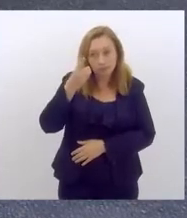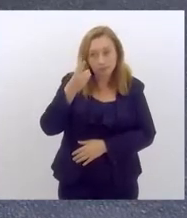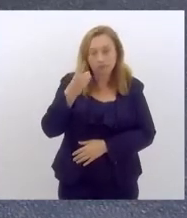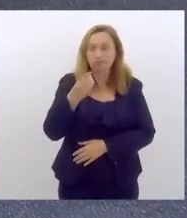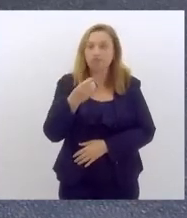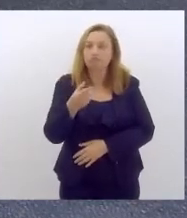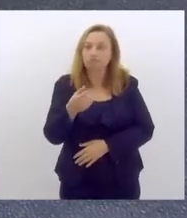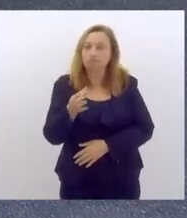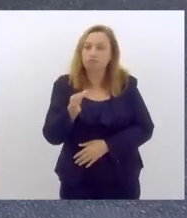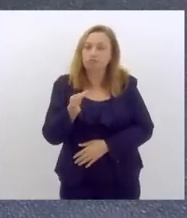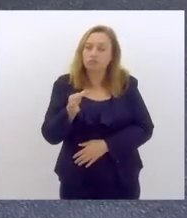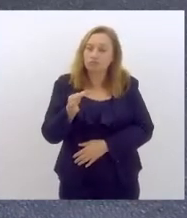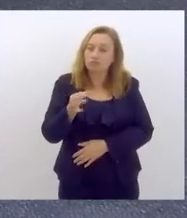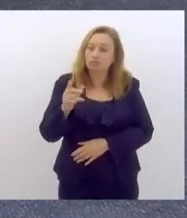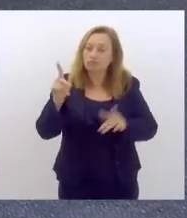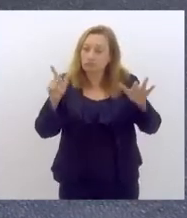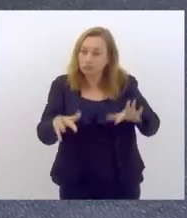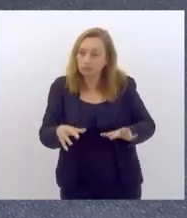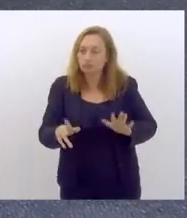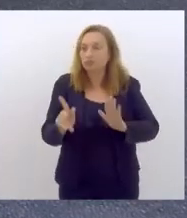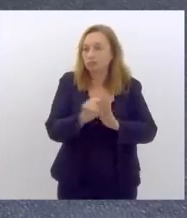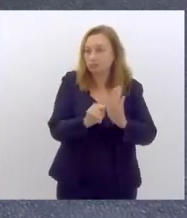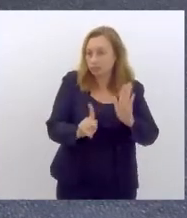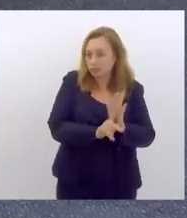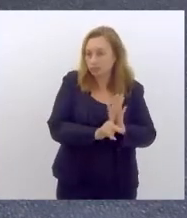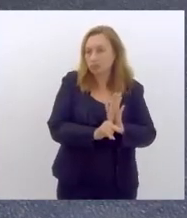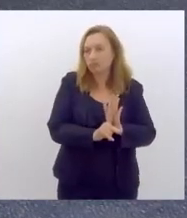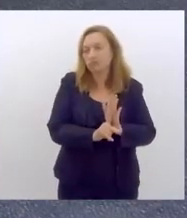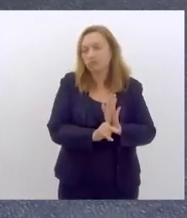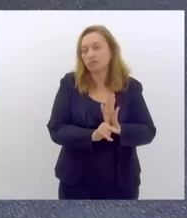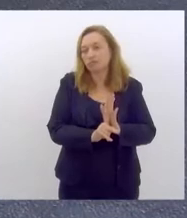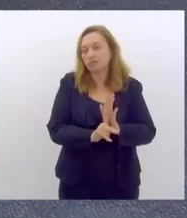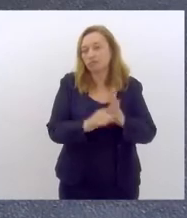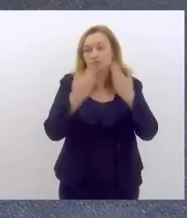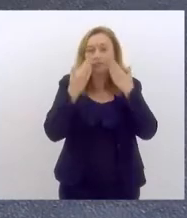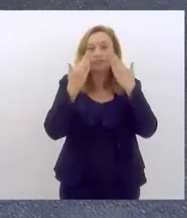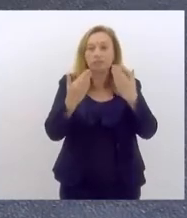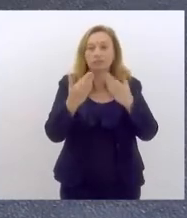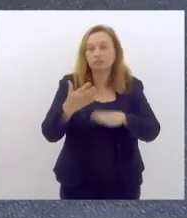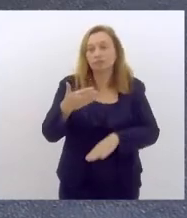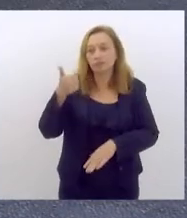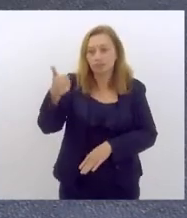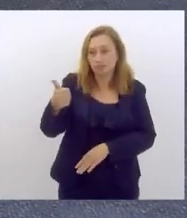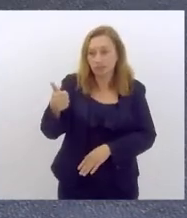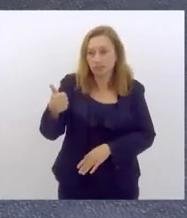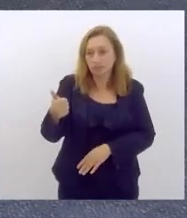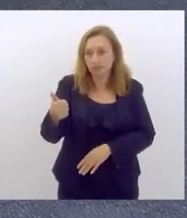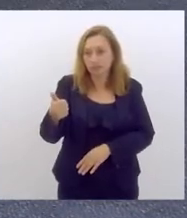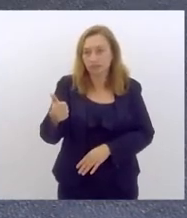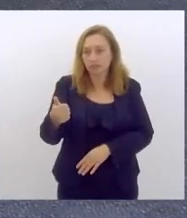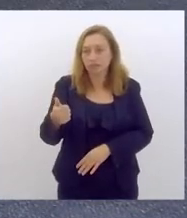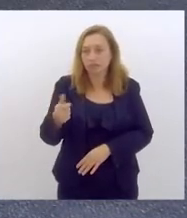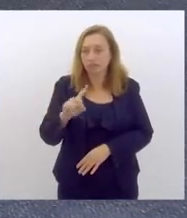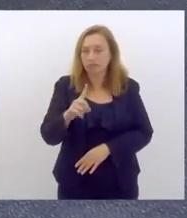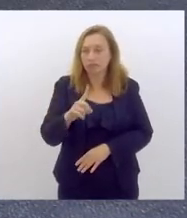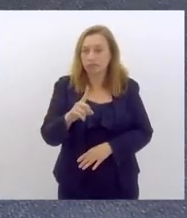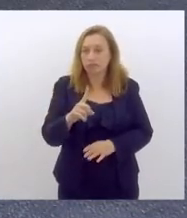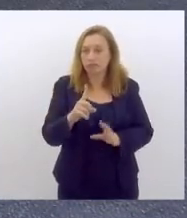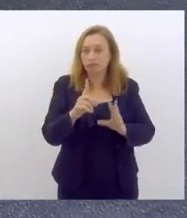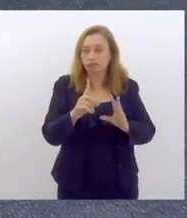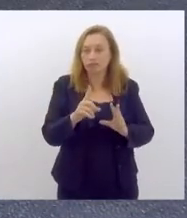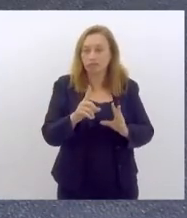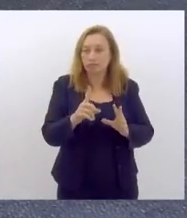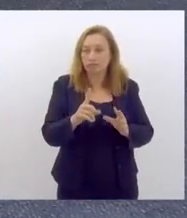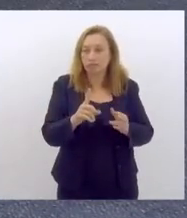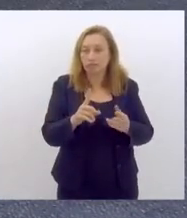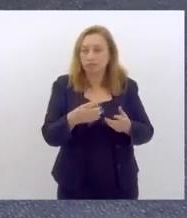dúvida nenhuma, fazer com que esse projeto seja apresentado da maneira correta e não dessa maneira evasiva como chegou a